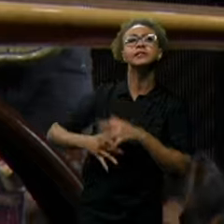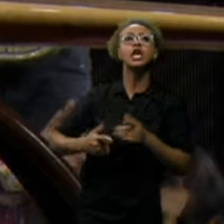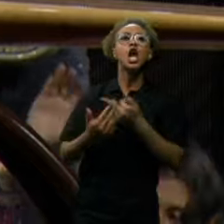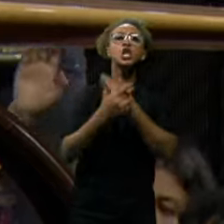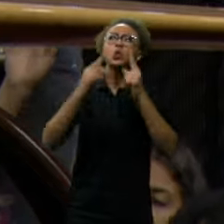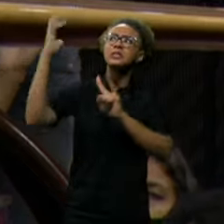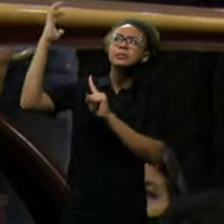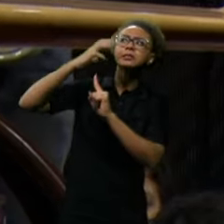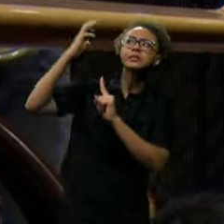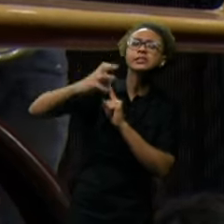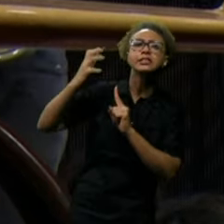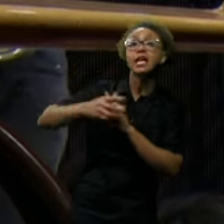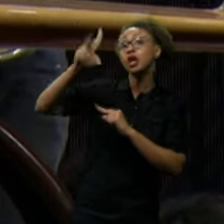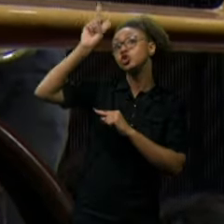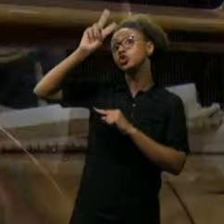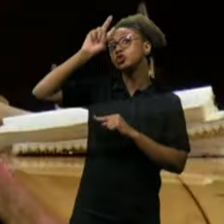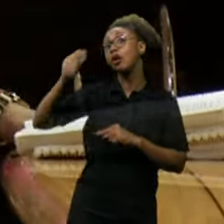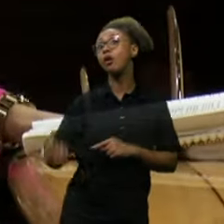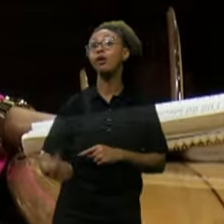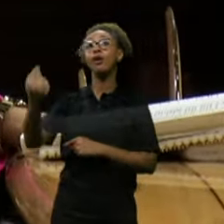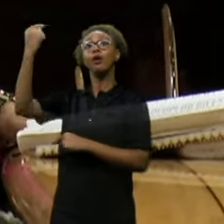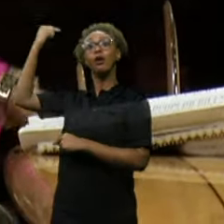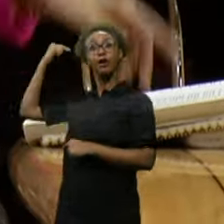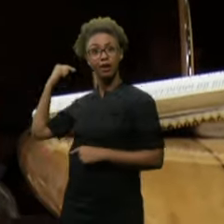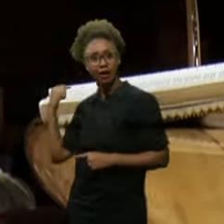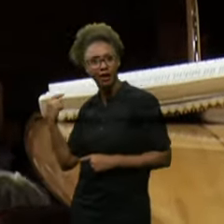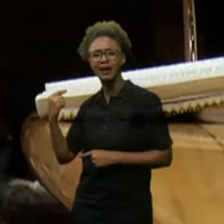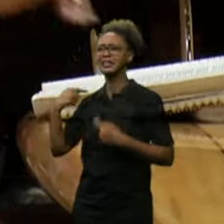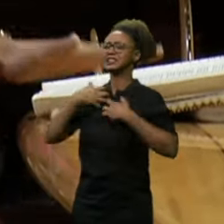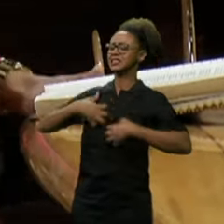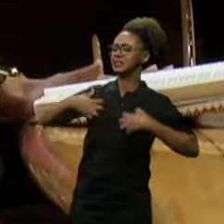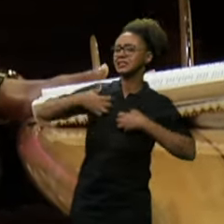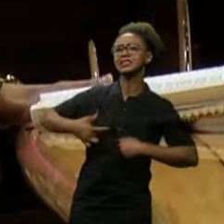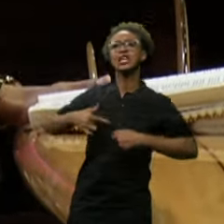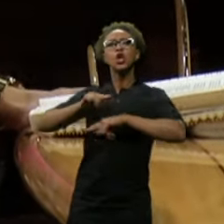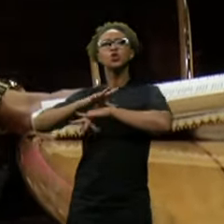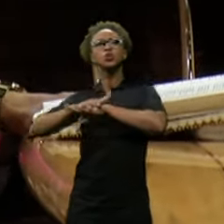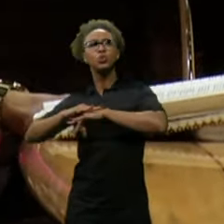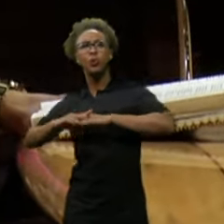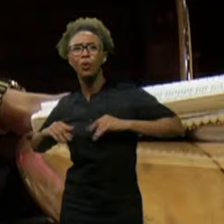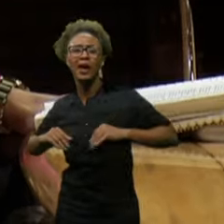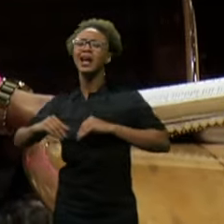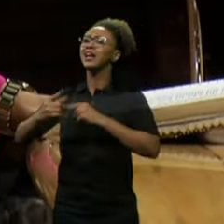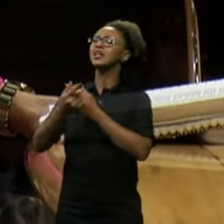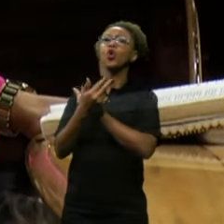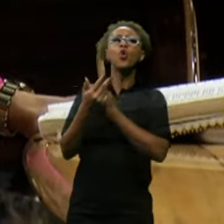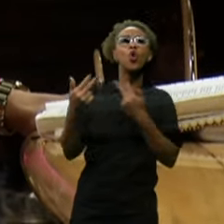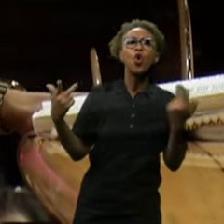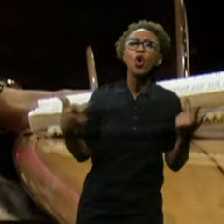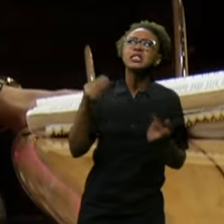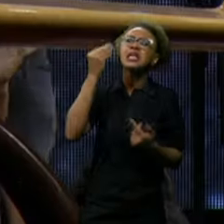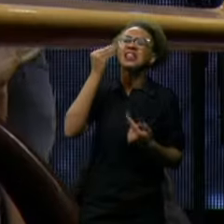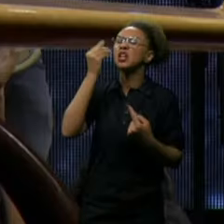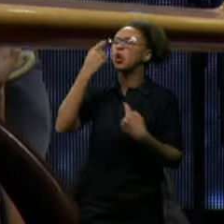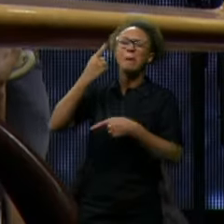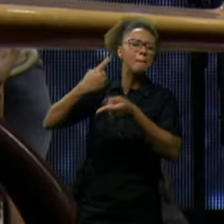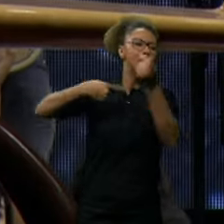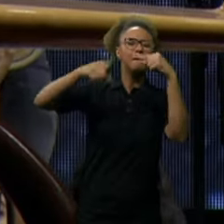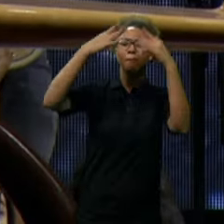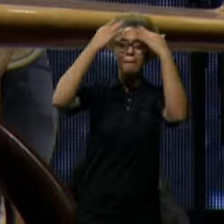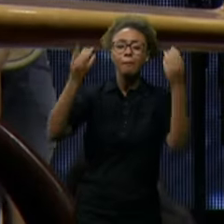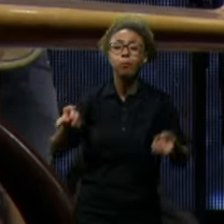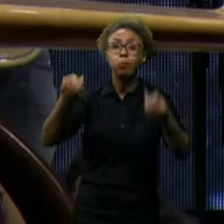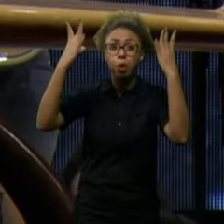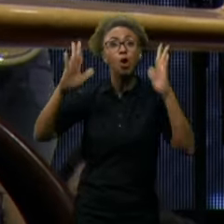ameaças de história do que você já viveu de doenças que você venceu se coisas que você tem o horário